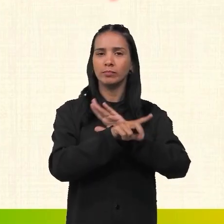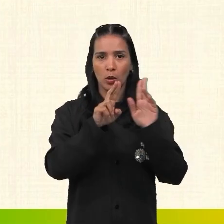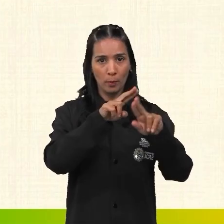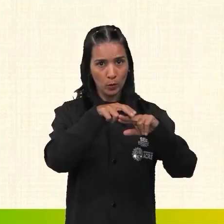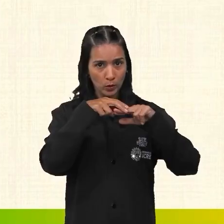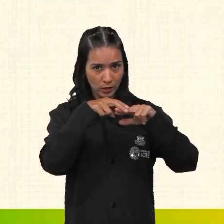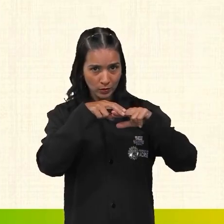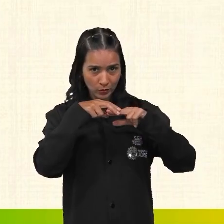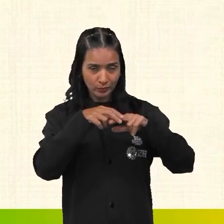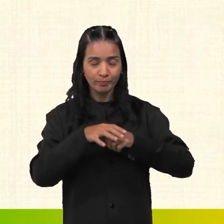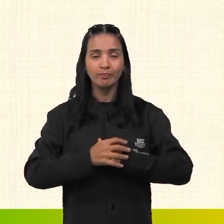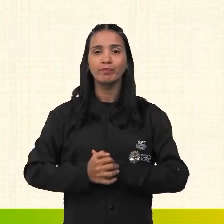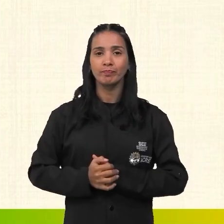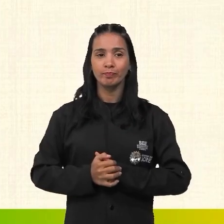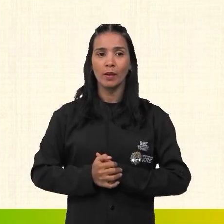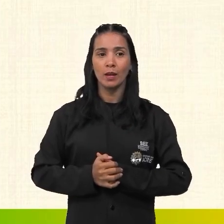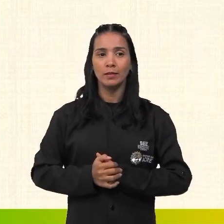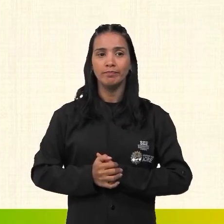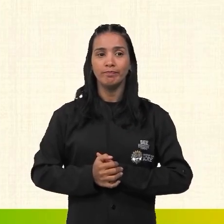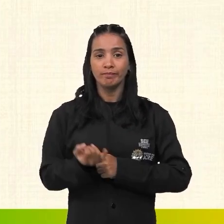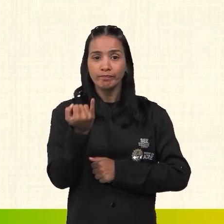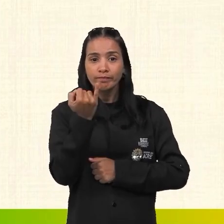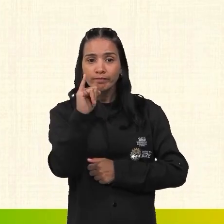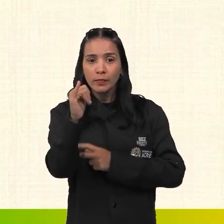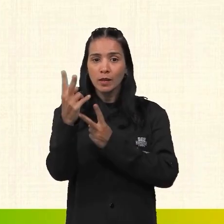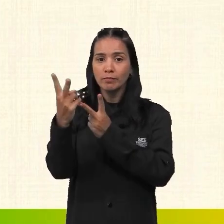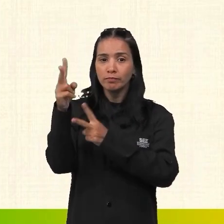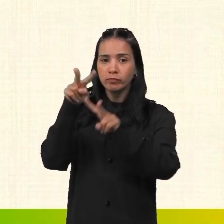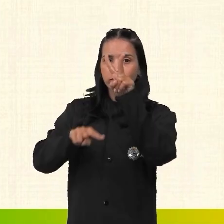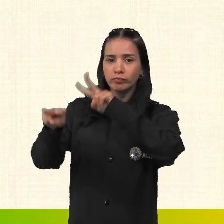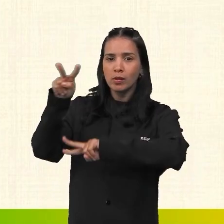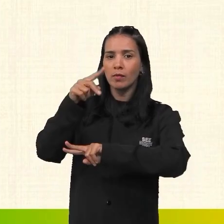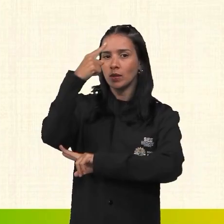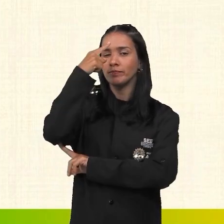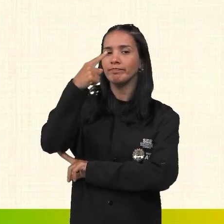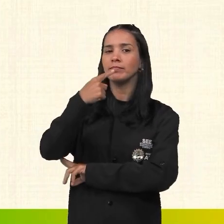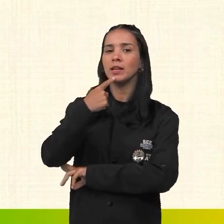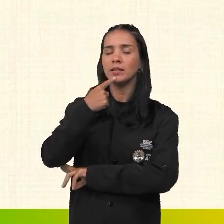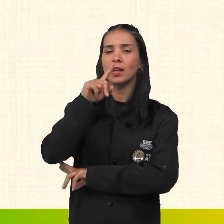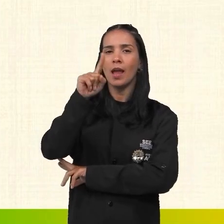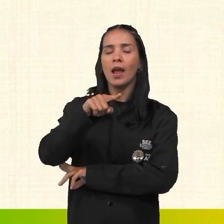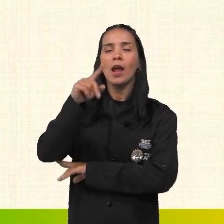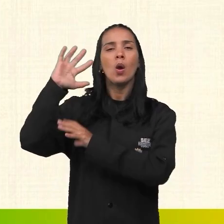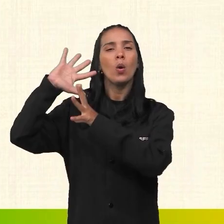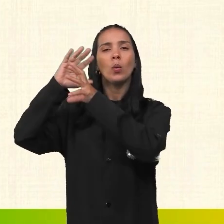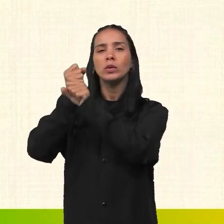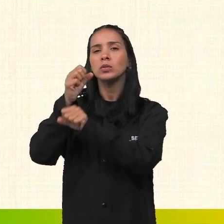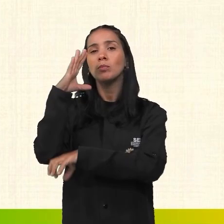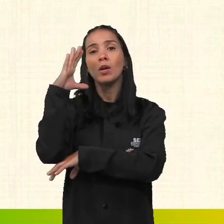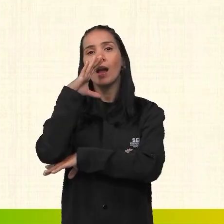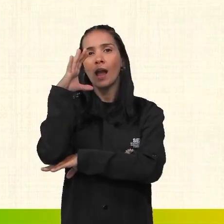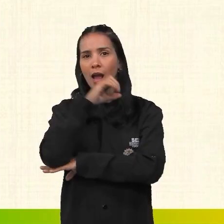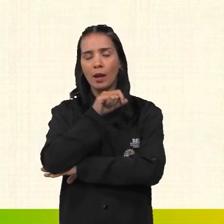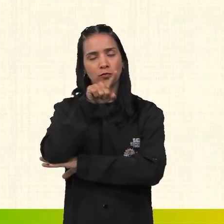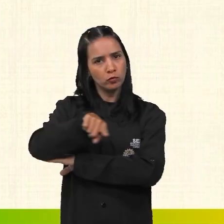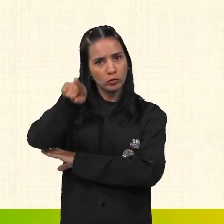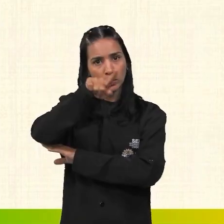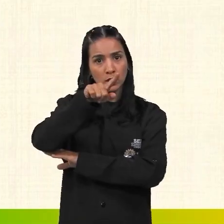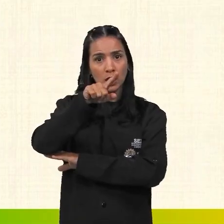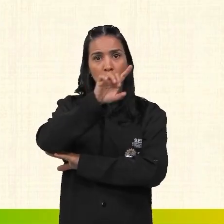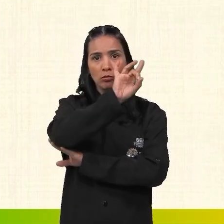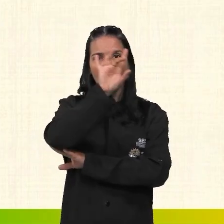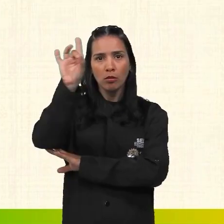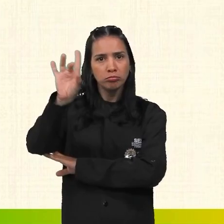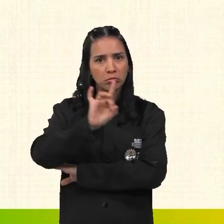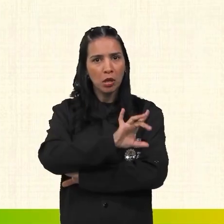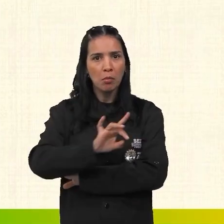pessoal? Aqui na imagem eu trouxe um breve resumo para vocês observarem o que significa cada uma delas